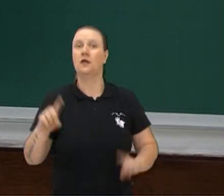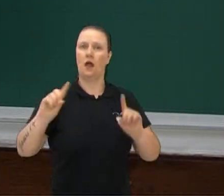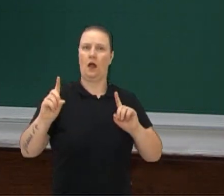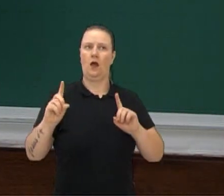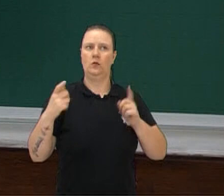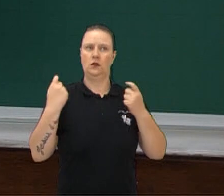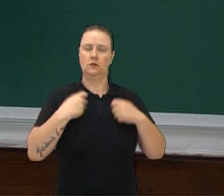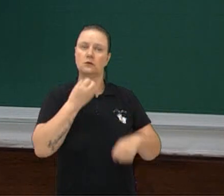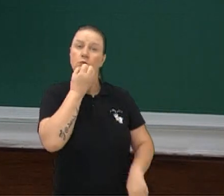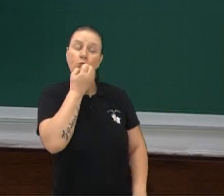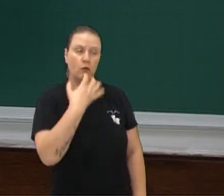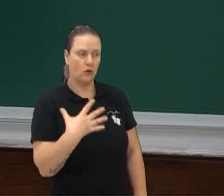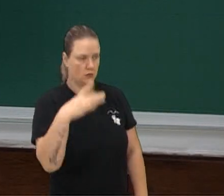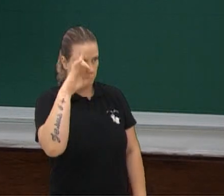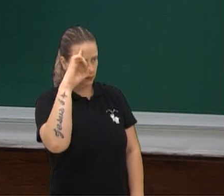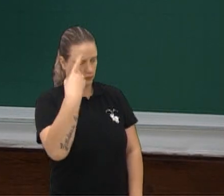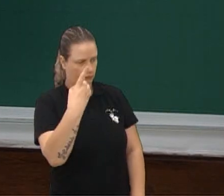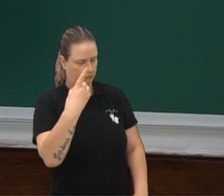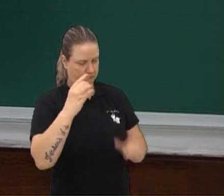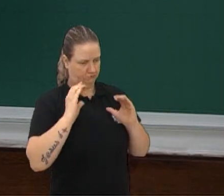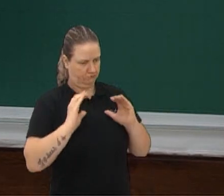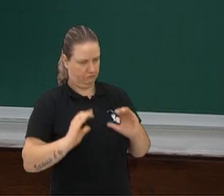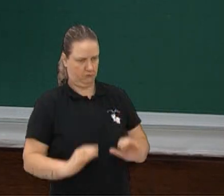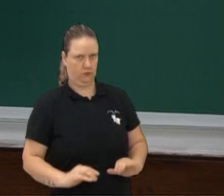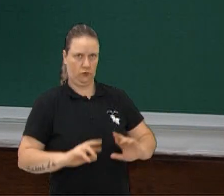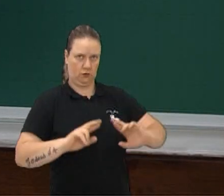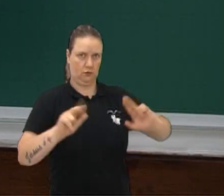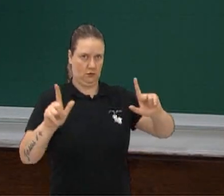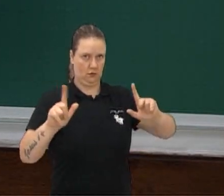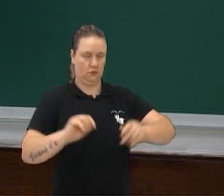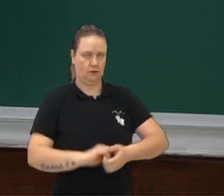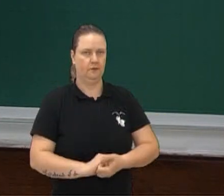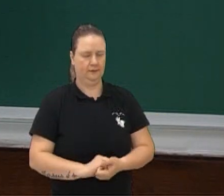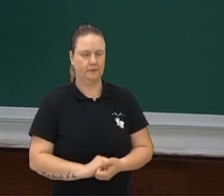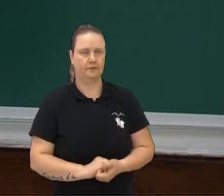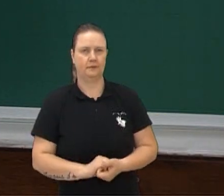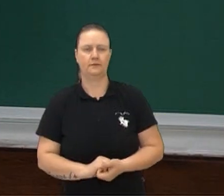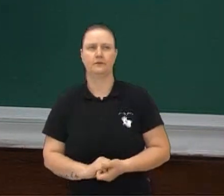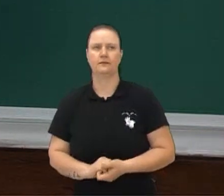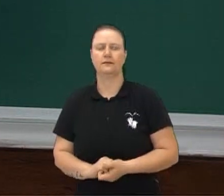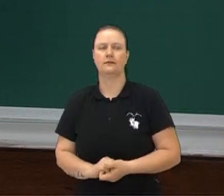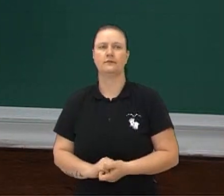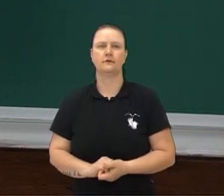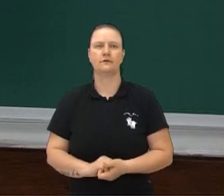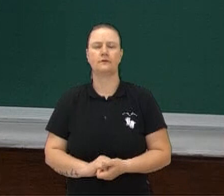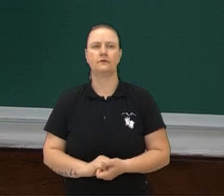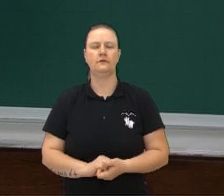Então, buenos dias, buenas noches, buenas tardes. Muito bem?